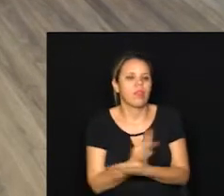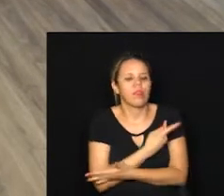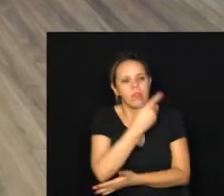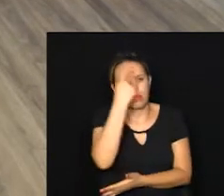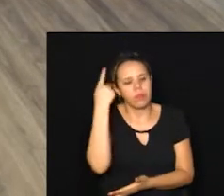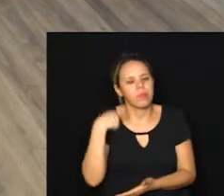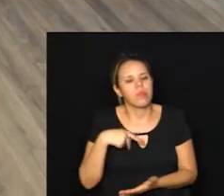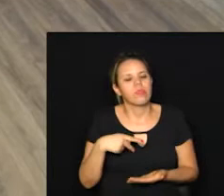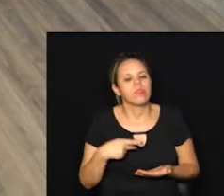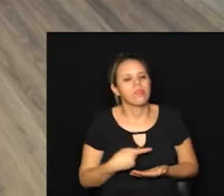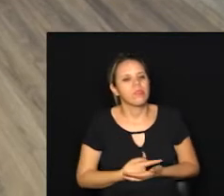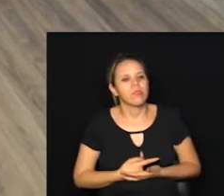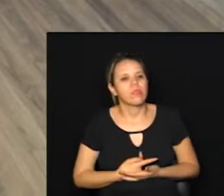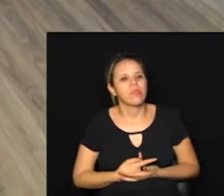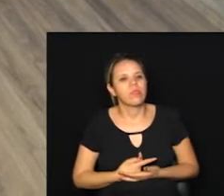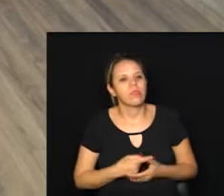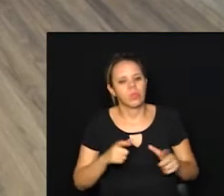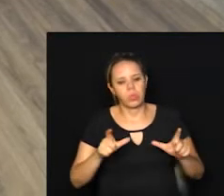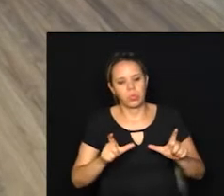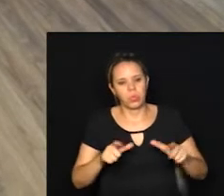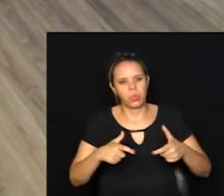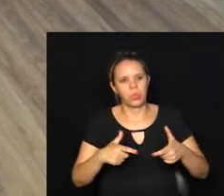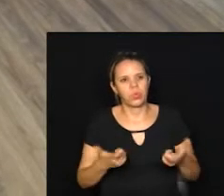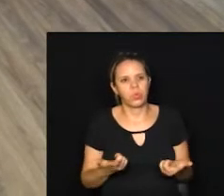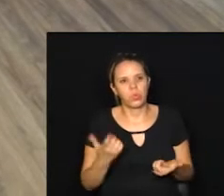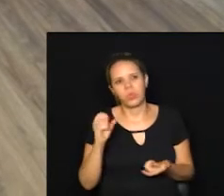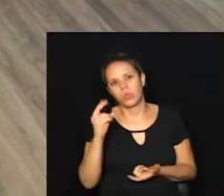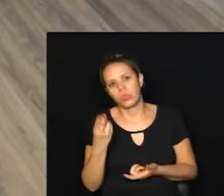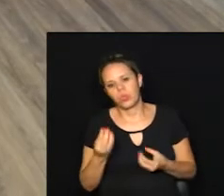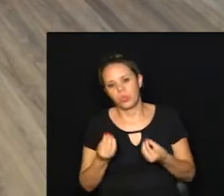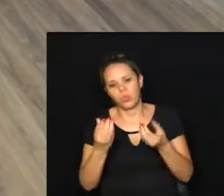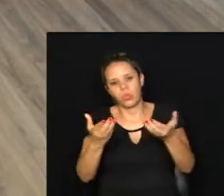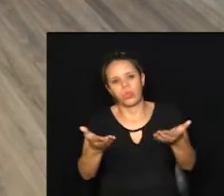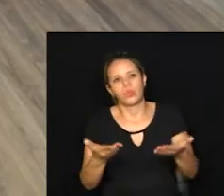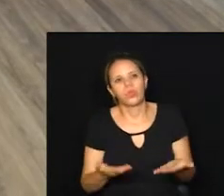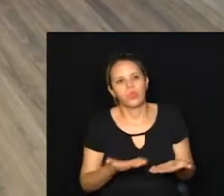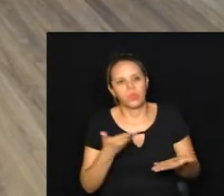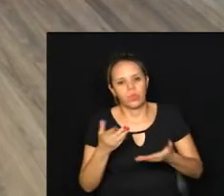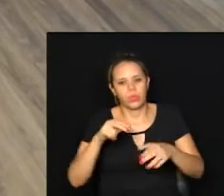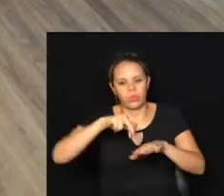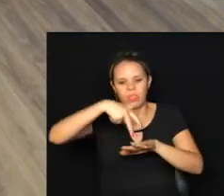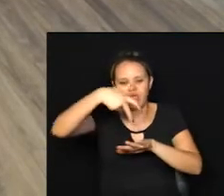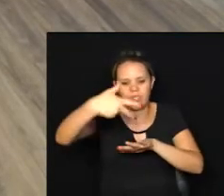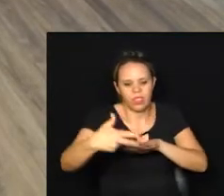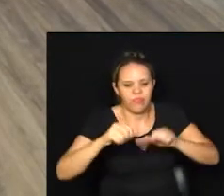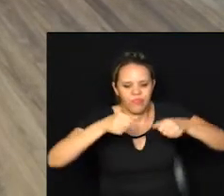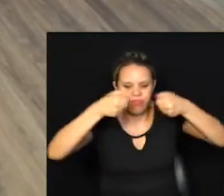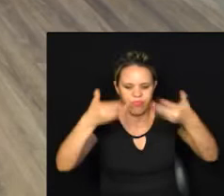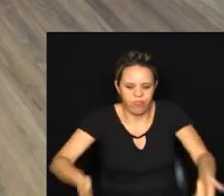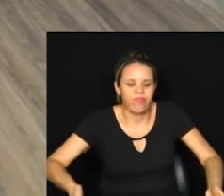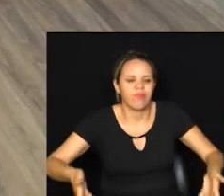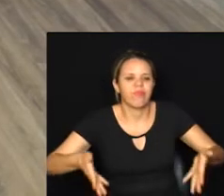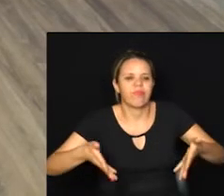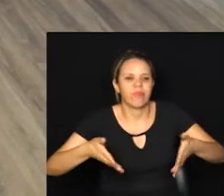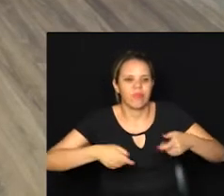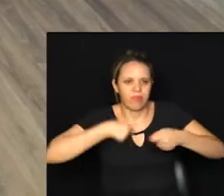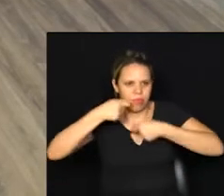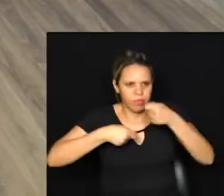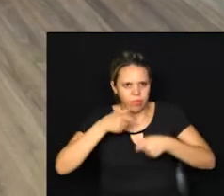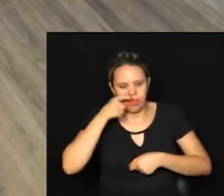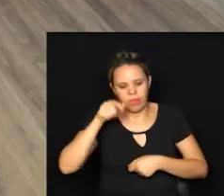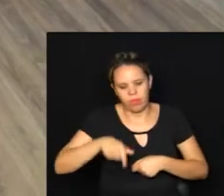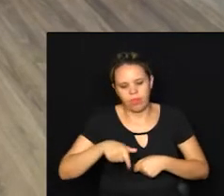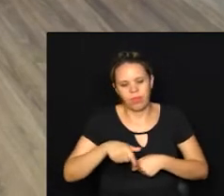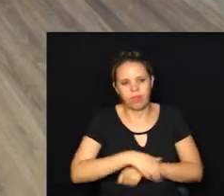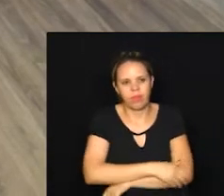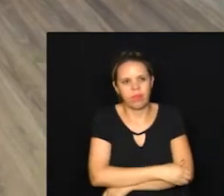estão com um prato ou servindo e aí tropeça e deixa cair o alimento. E isso a gente já viu aqui